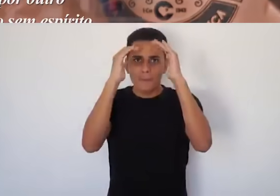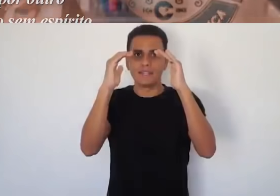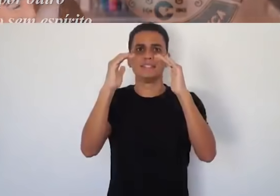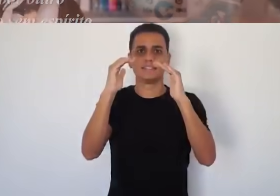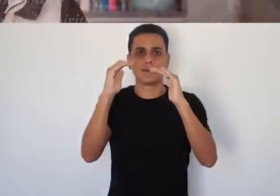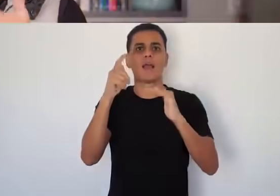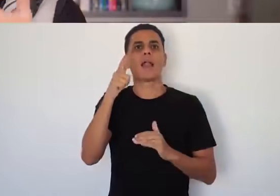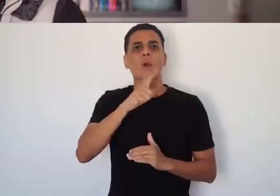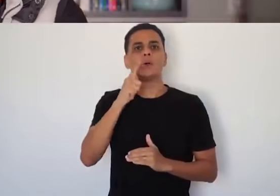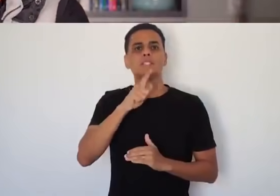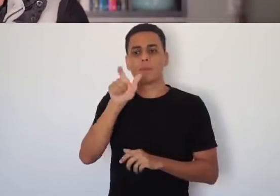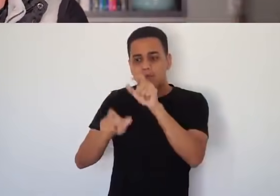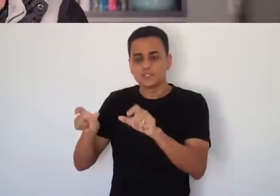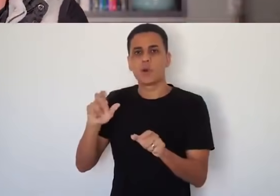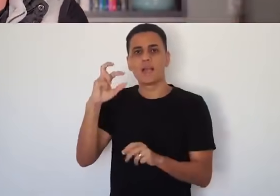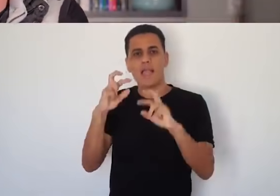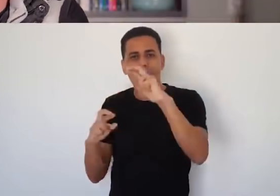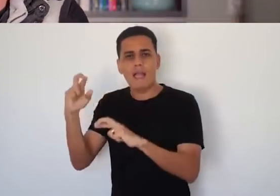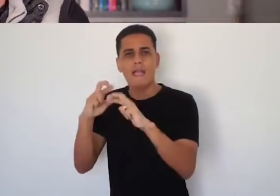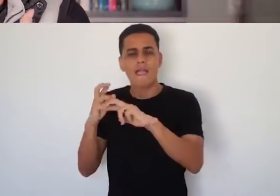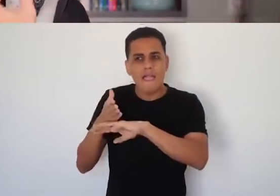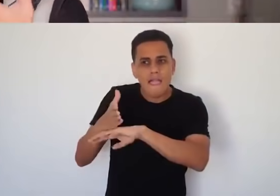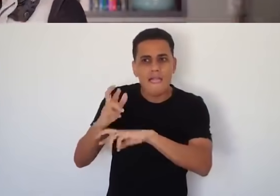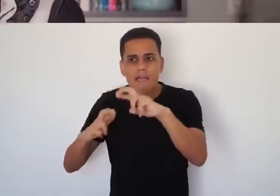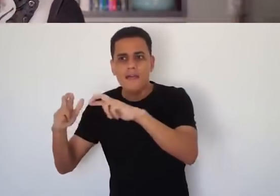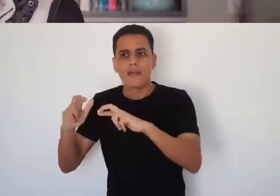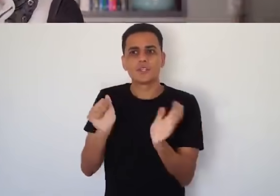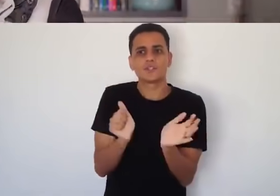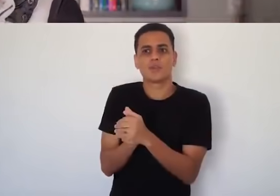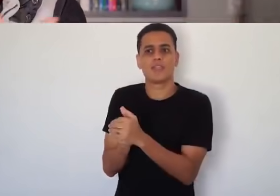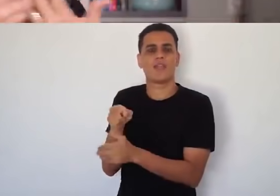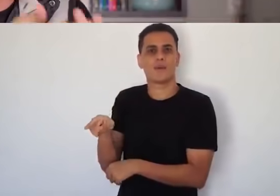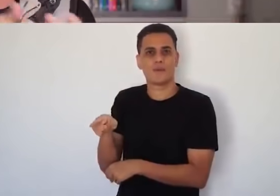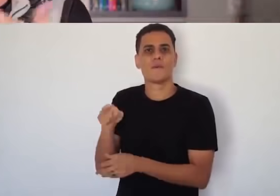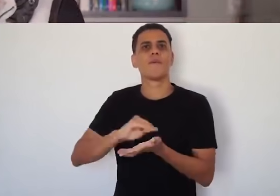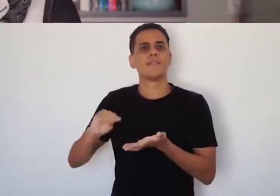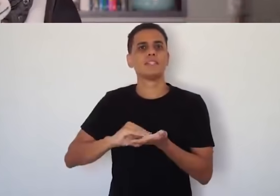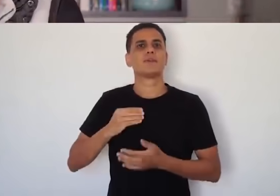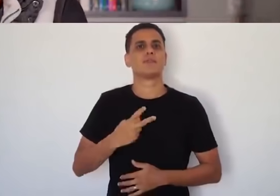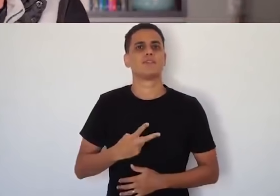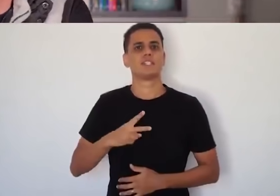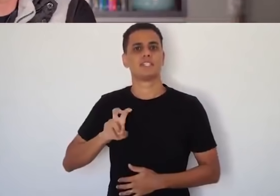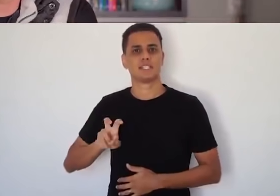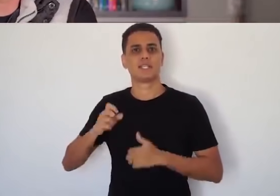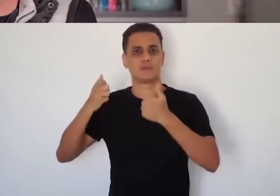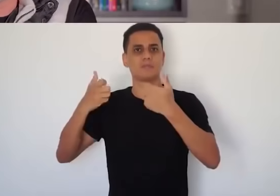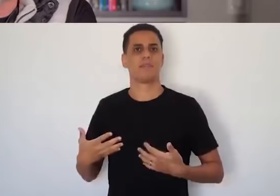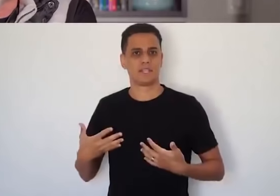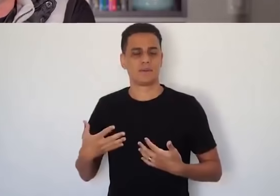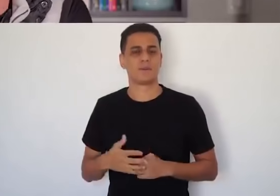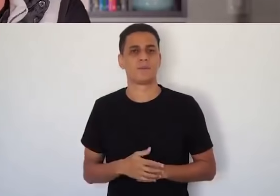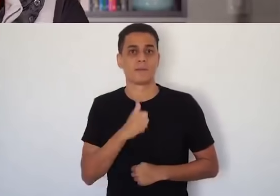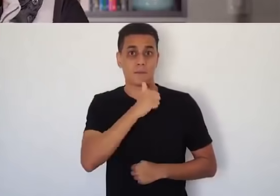uma fé genuína, real, apenas quando ela é expressão do nosso credo. Ela não é uma fé apenas